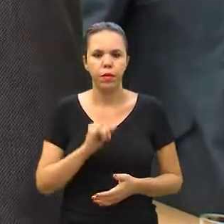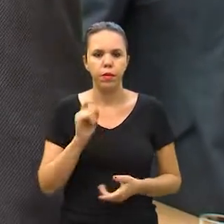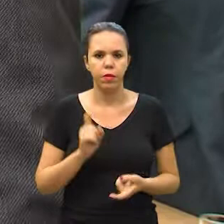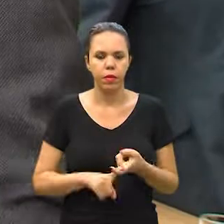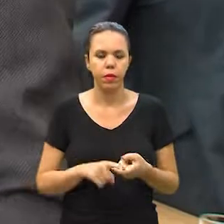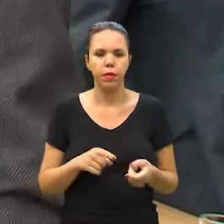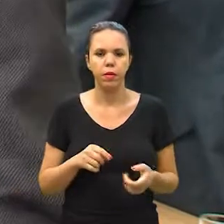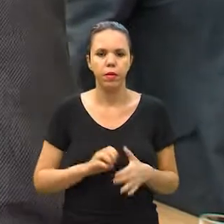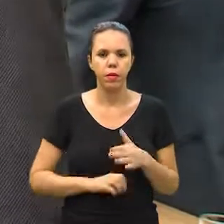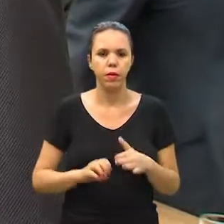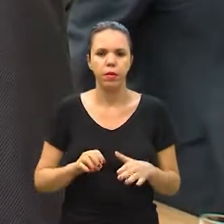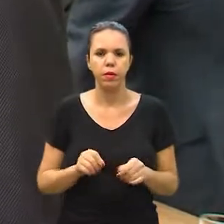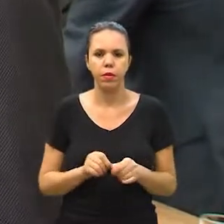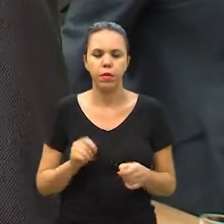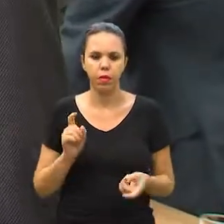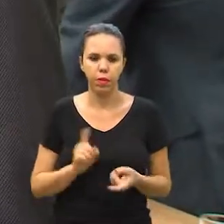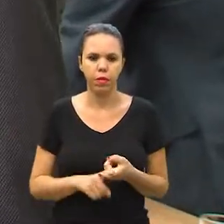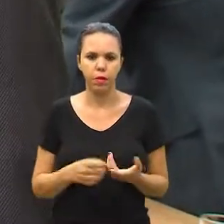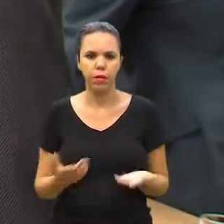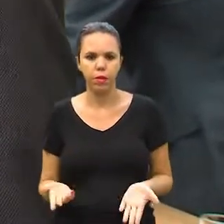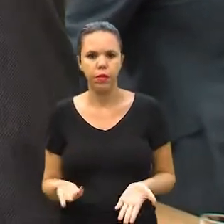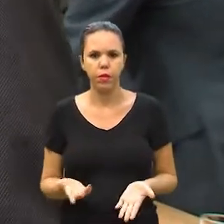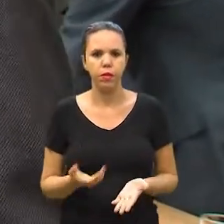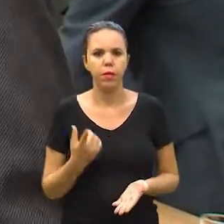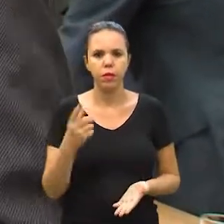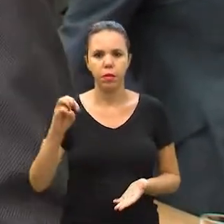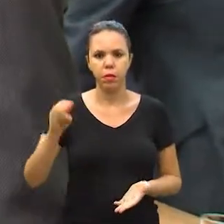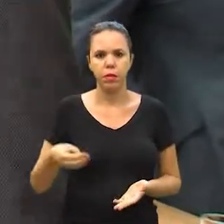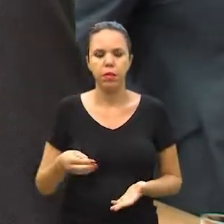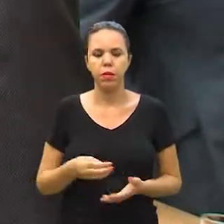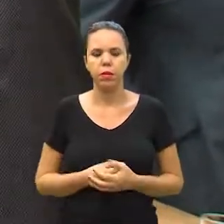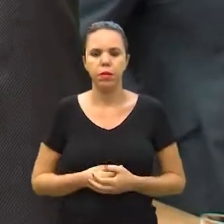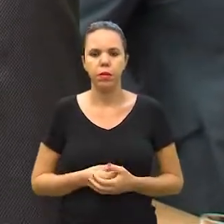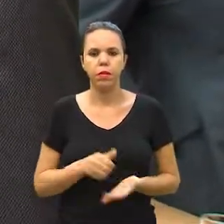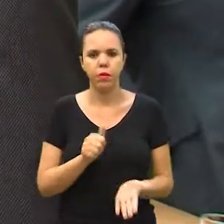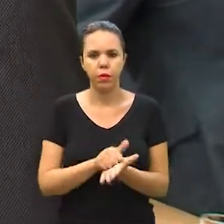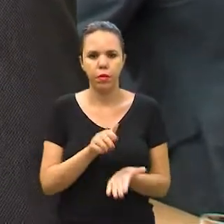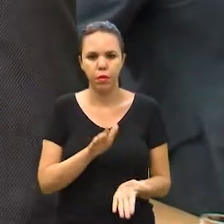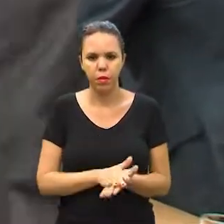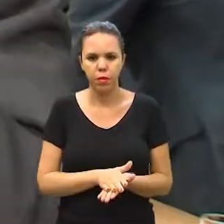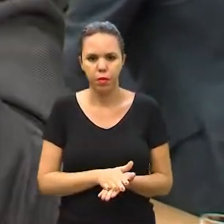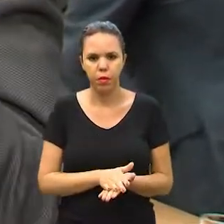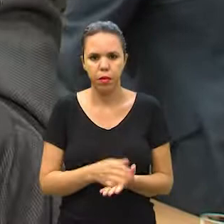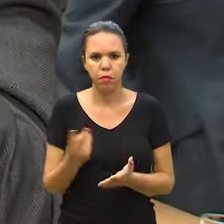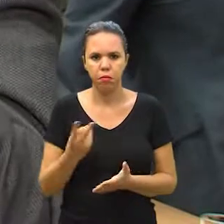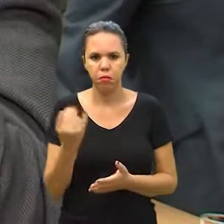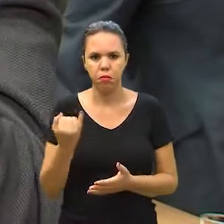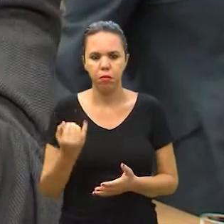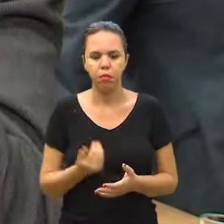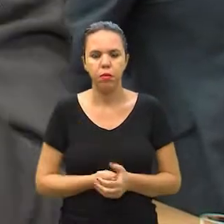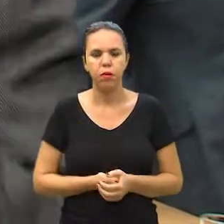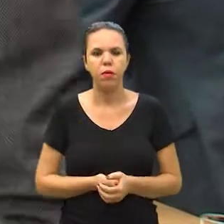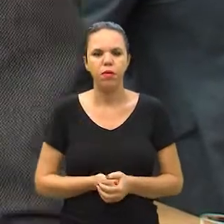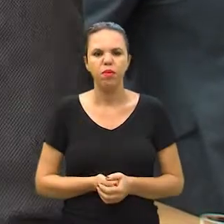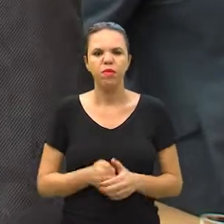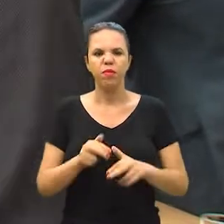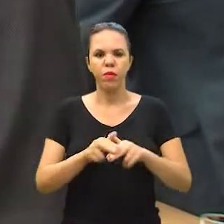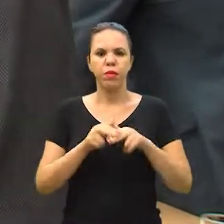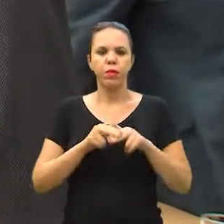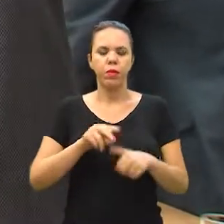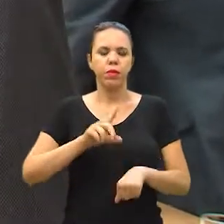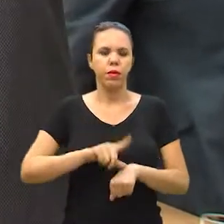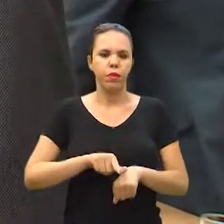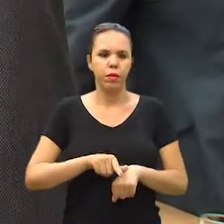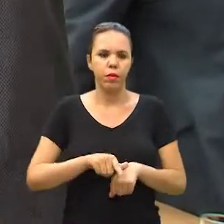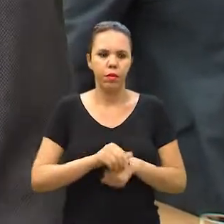penalizadas e inclusive um dos consórcios foi penalizado em 10 milhões, uma multa de um valor considerável, mas por